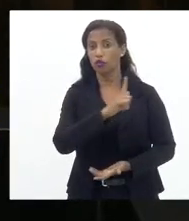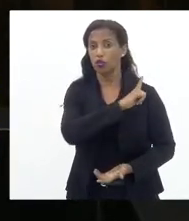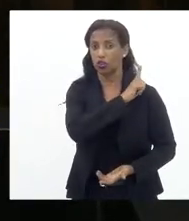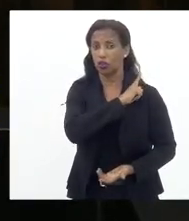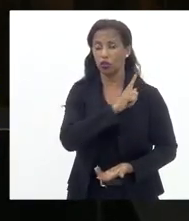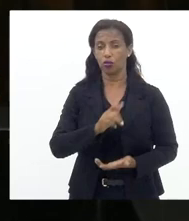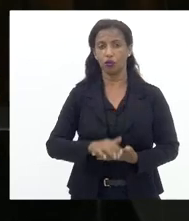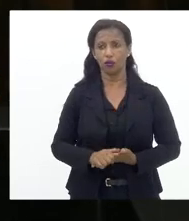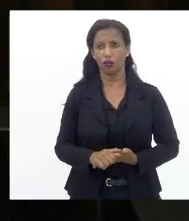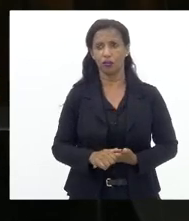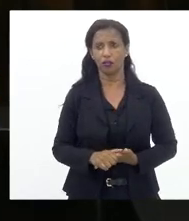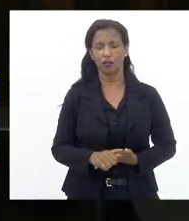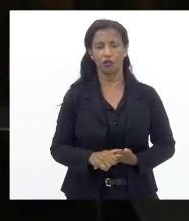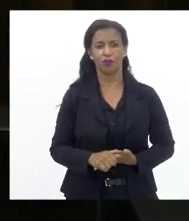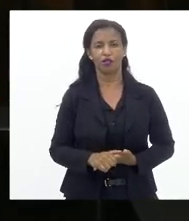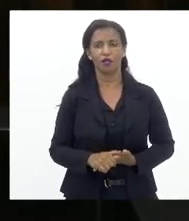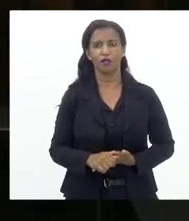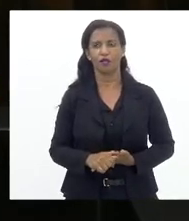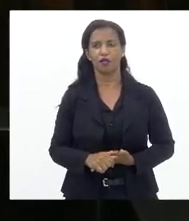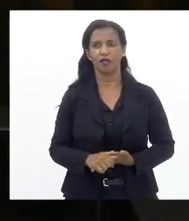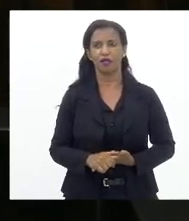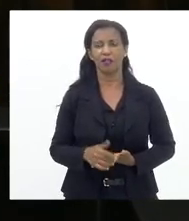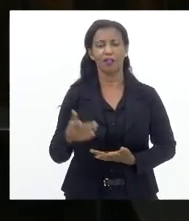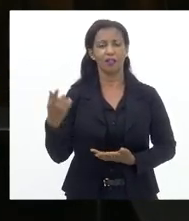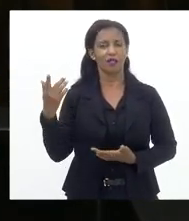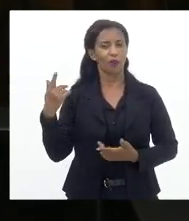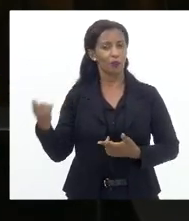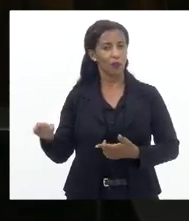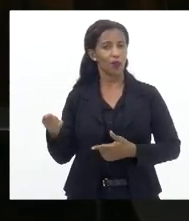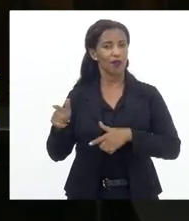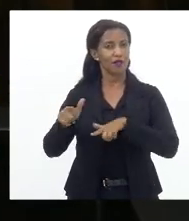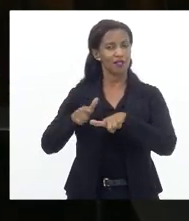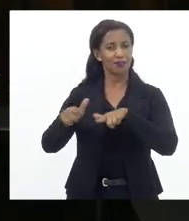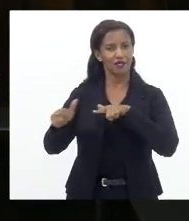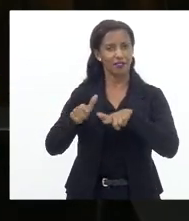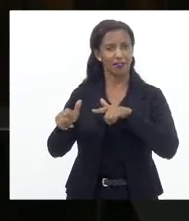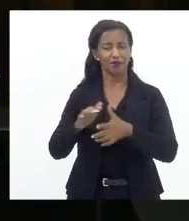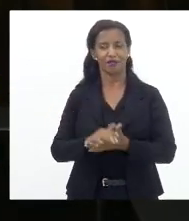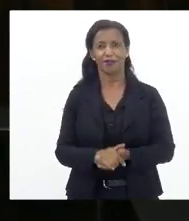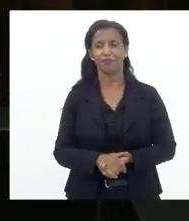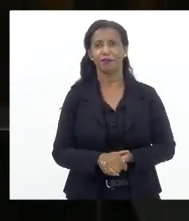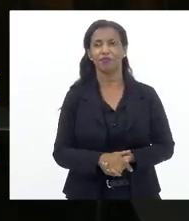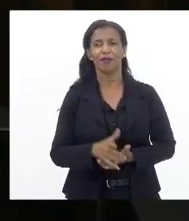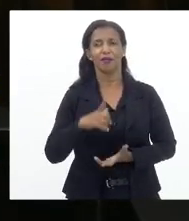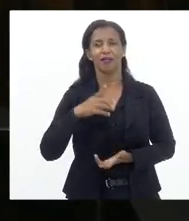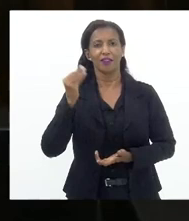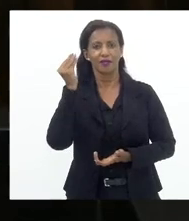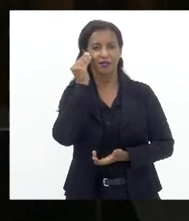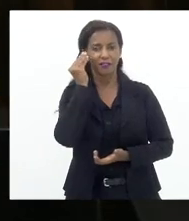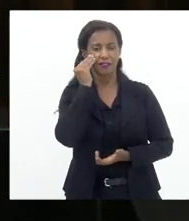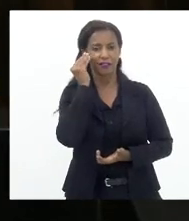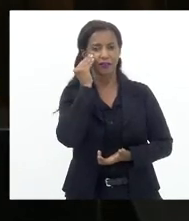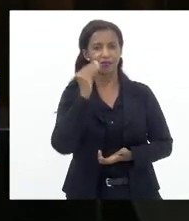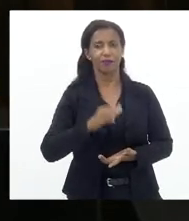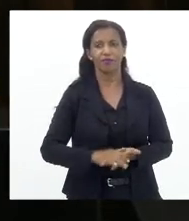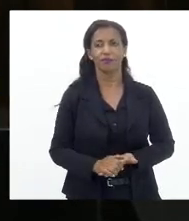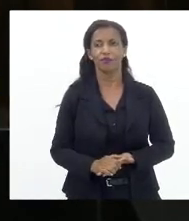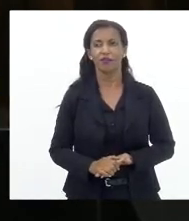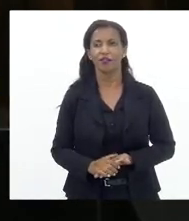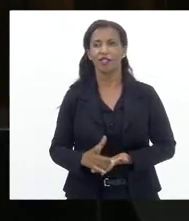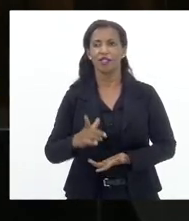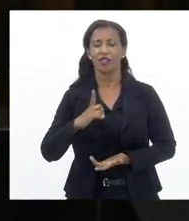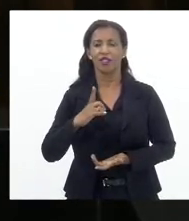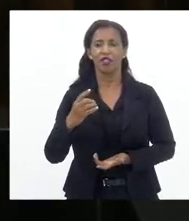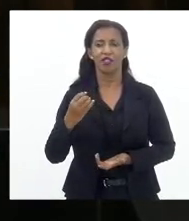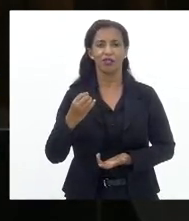na assistência social muito fez por essa temática e eu tenho tentado contribuir E tem também